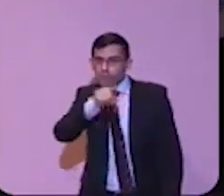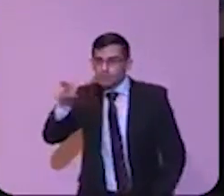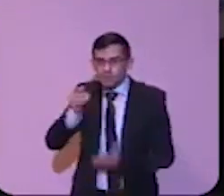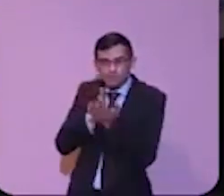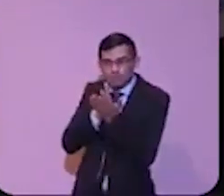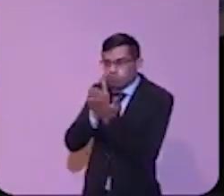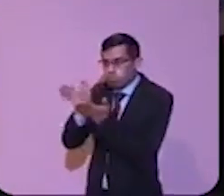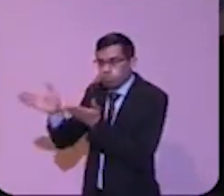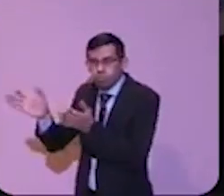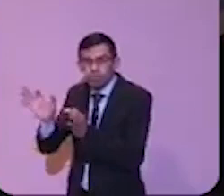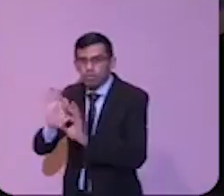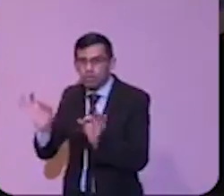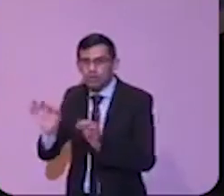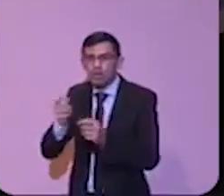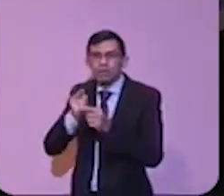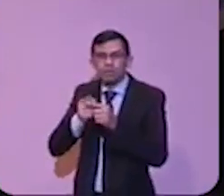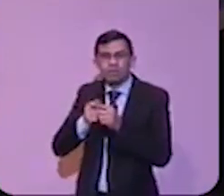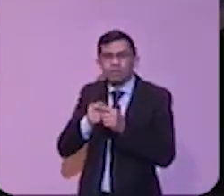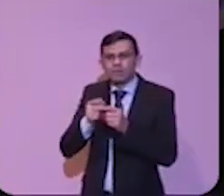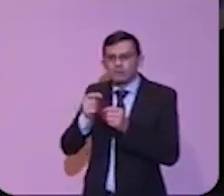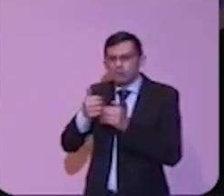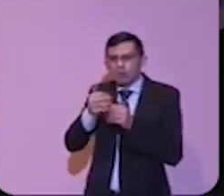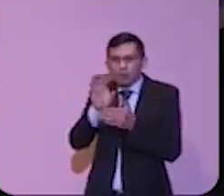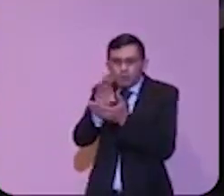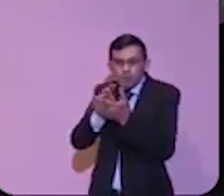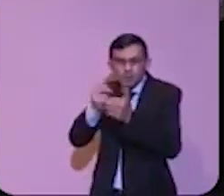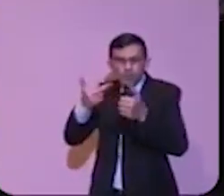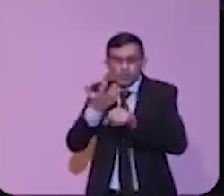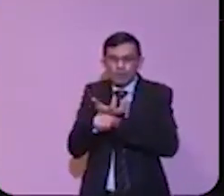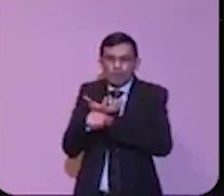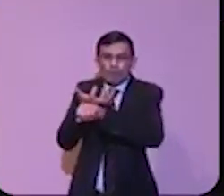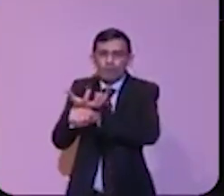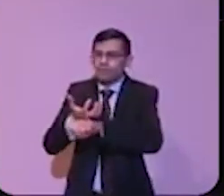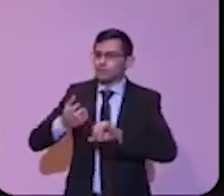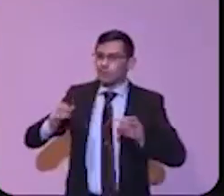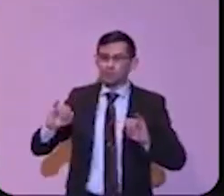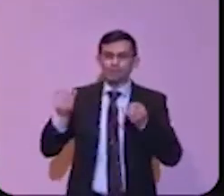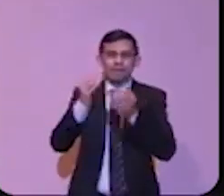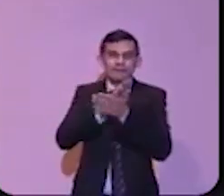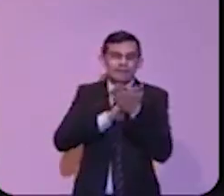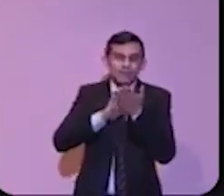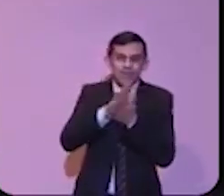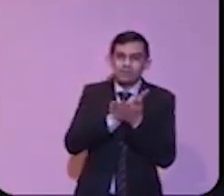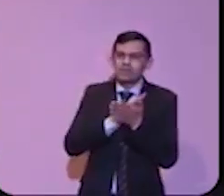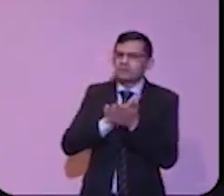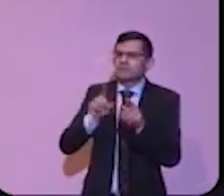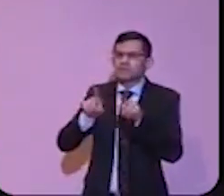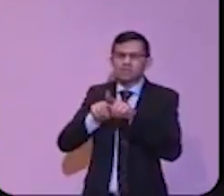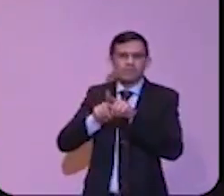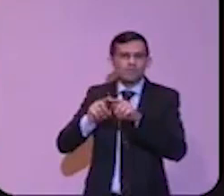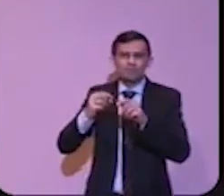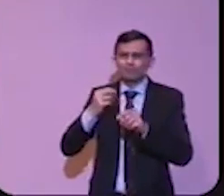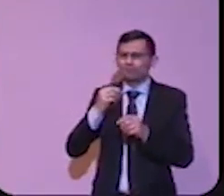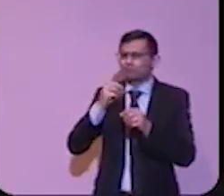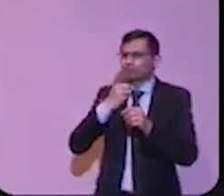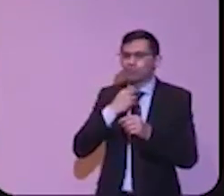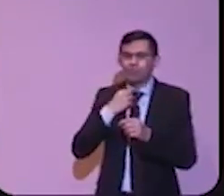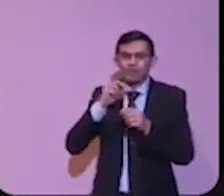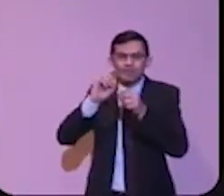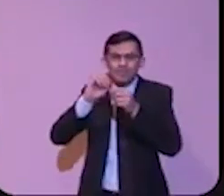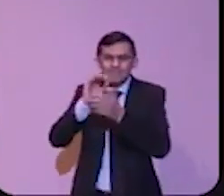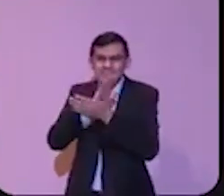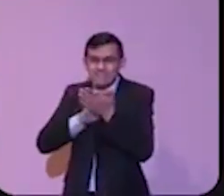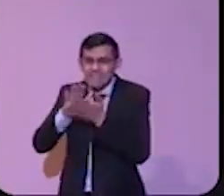pois vocês estariam seguindo coisas vãs que nada aproveitam e que não os podem livrar, porque